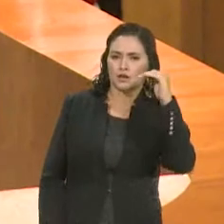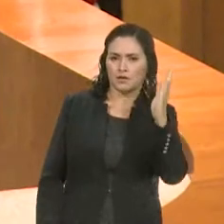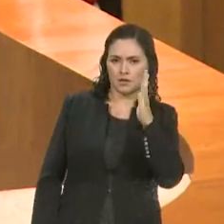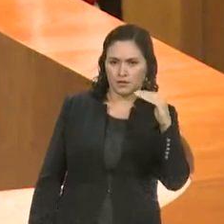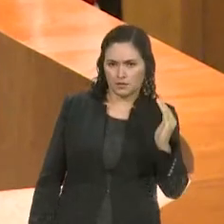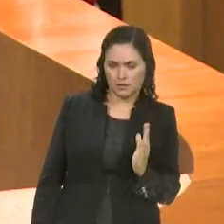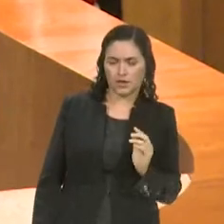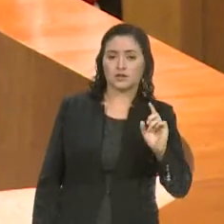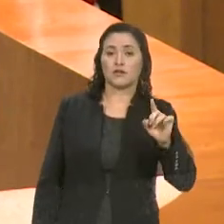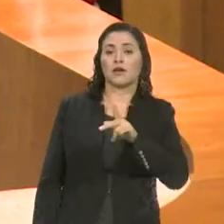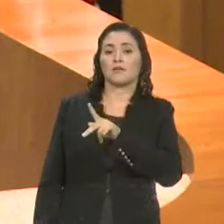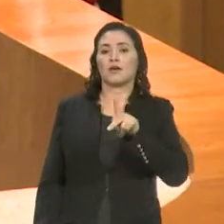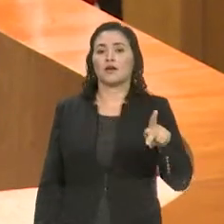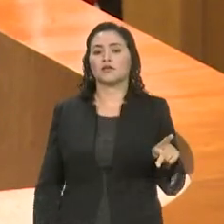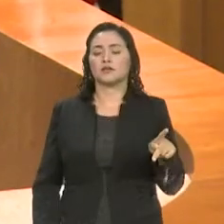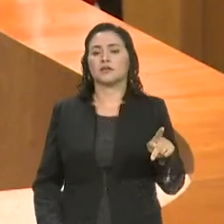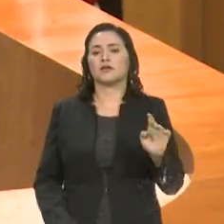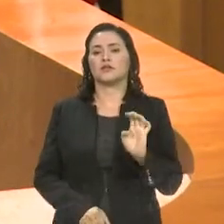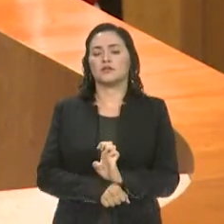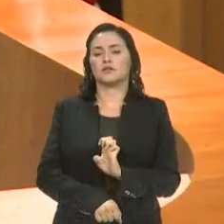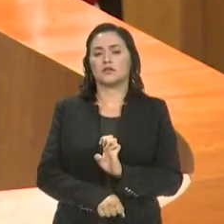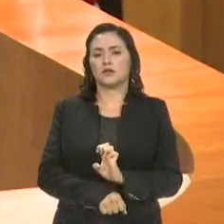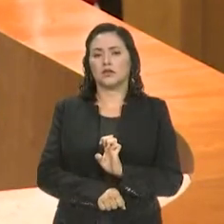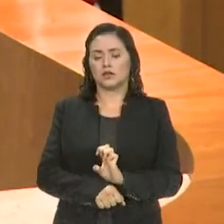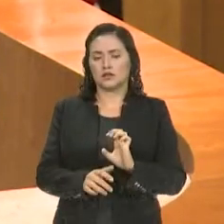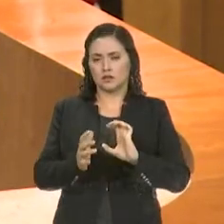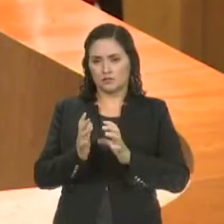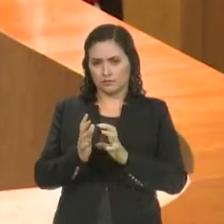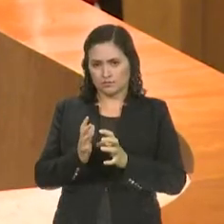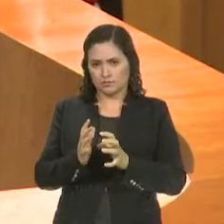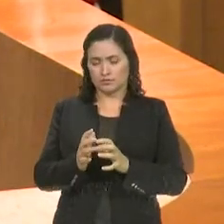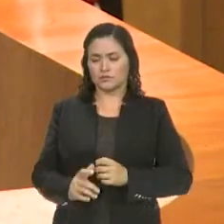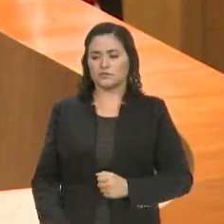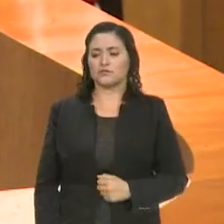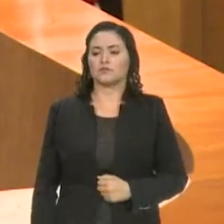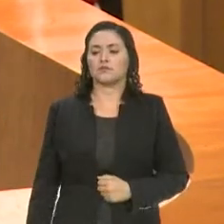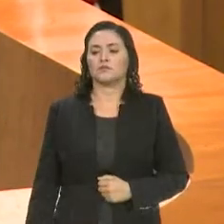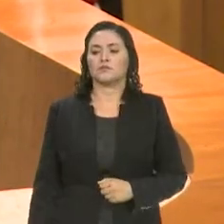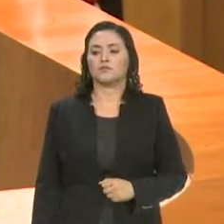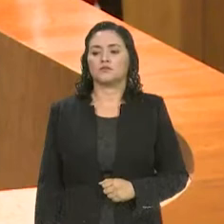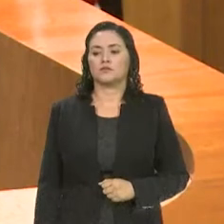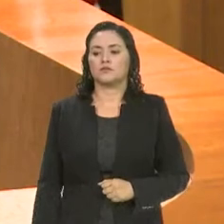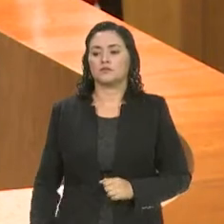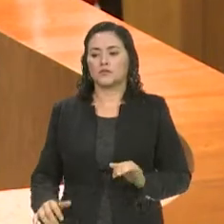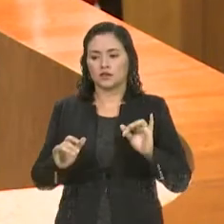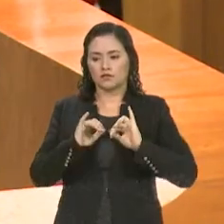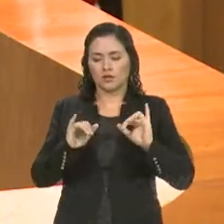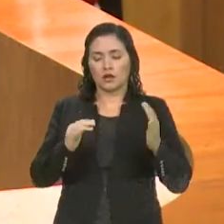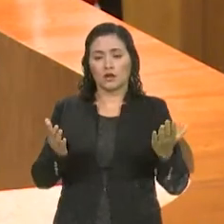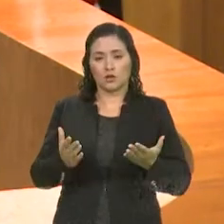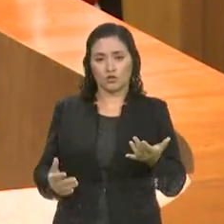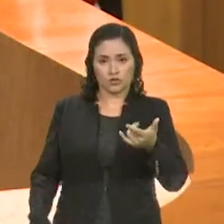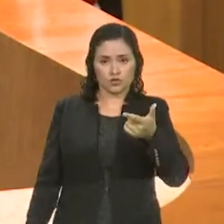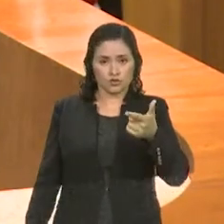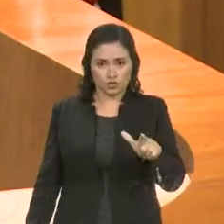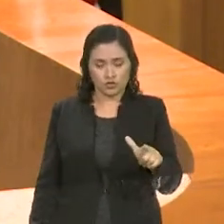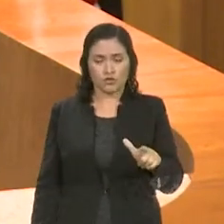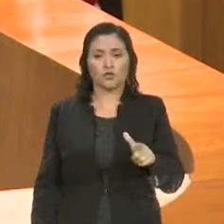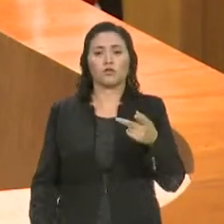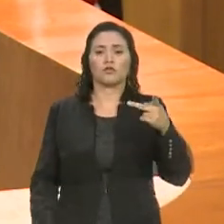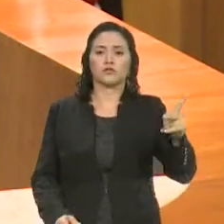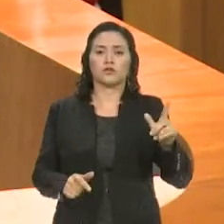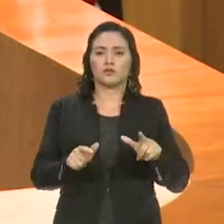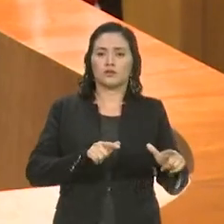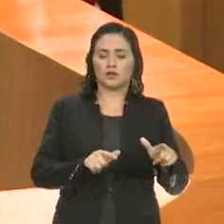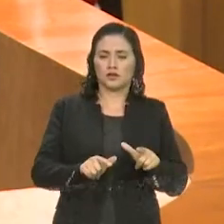orgulhosamente é o nosso presidente estadual, deputado Aloysio Mendes. Estou destacando hoje, mais uma vez, as ações do nosso presidente